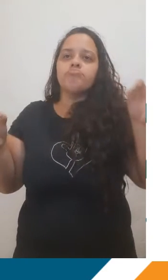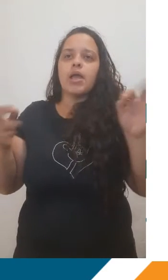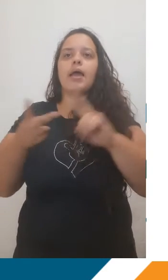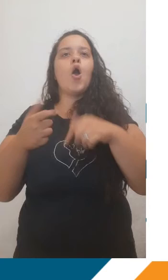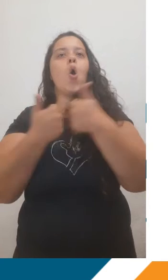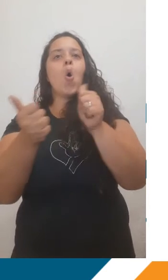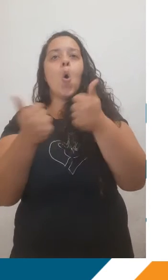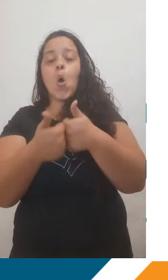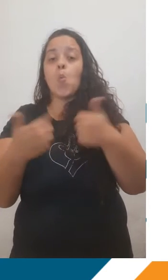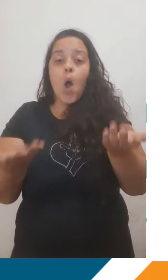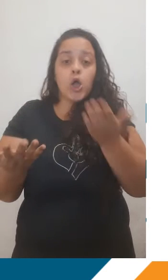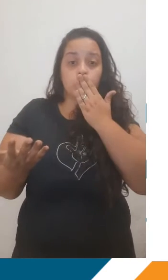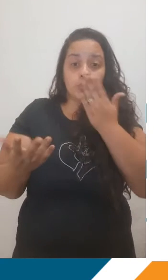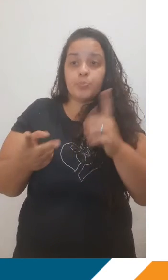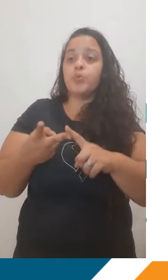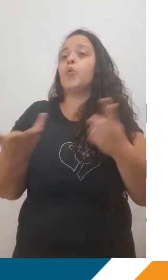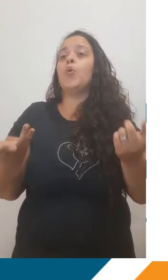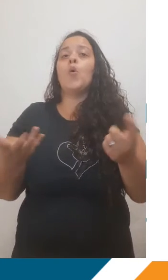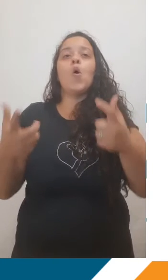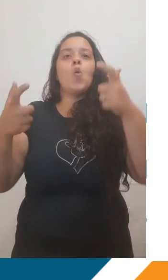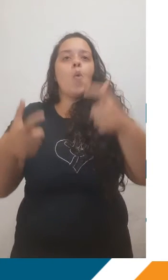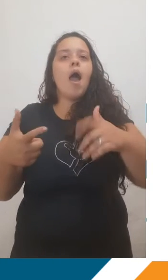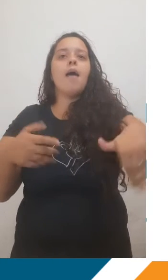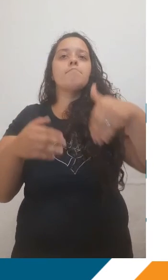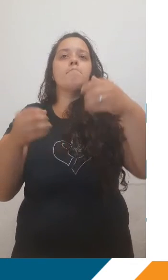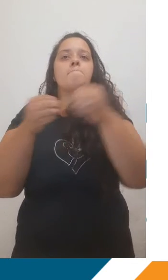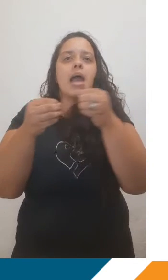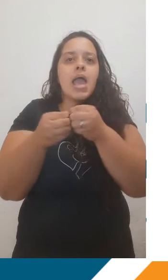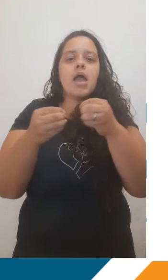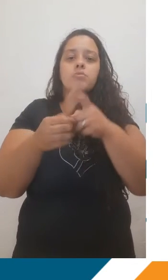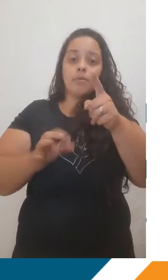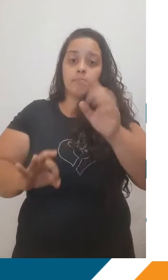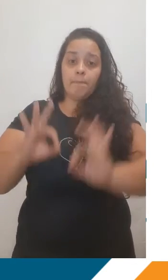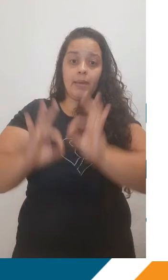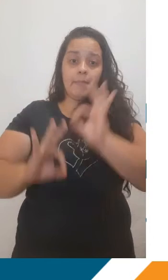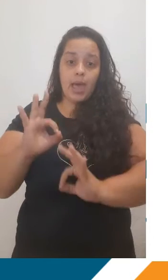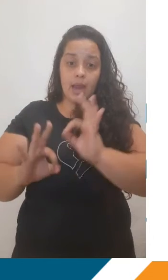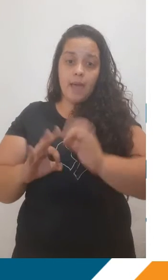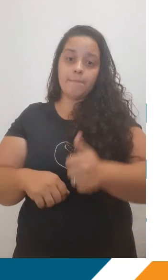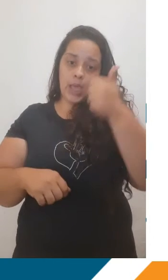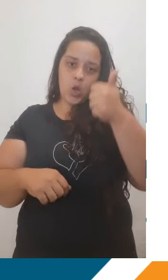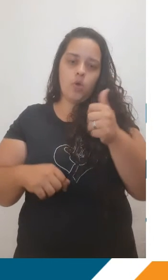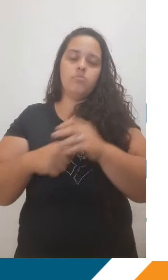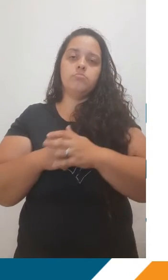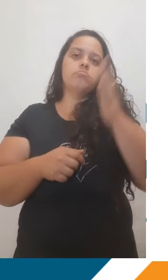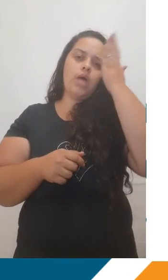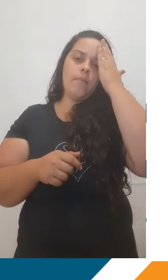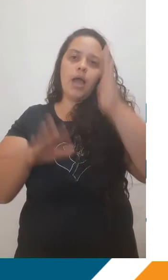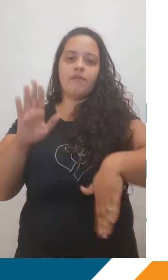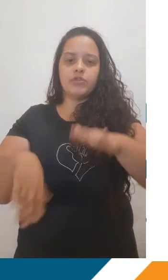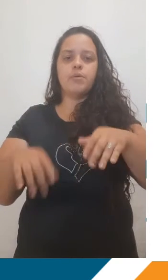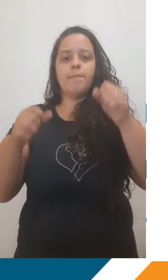linha de ônibus, pontos de referência e se preparar melhor para esse momento. A gente sabe que